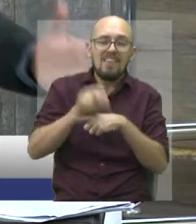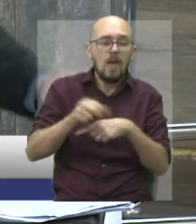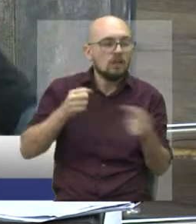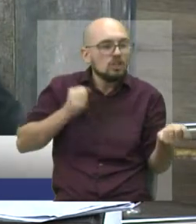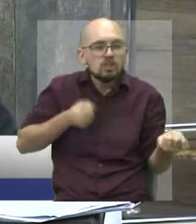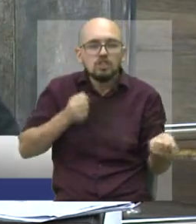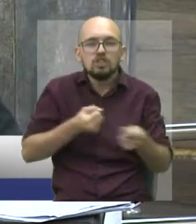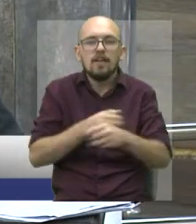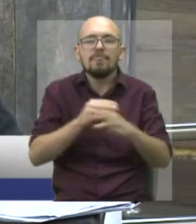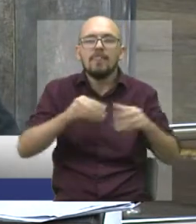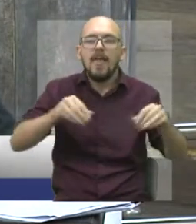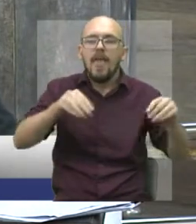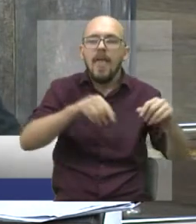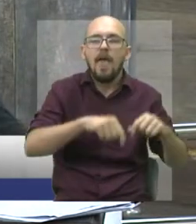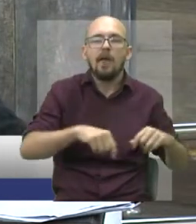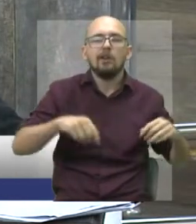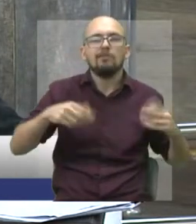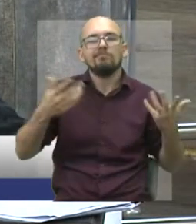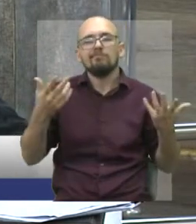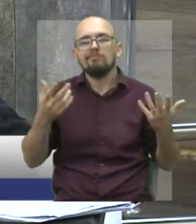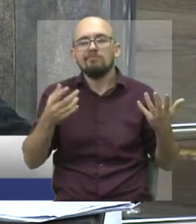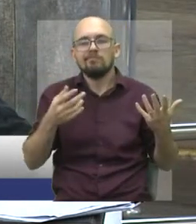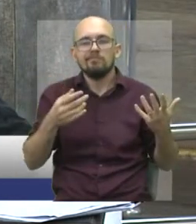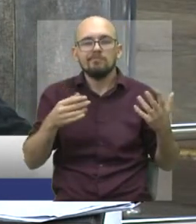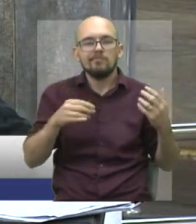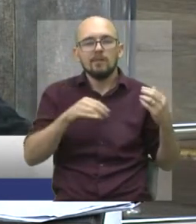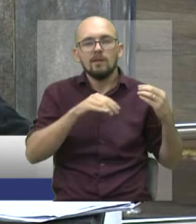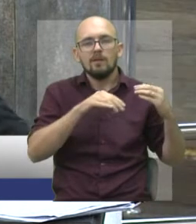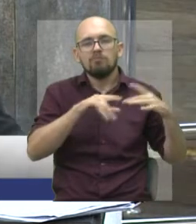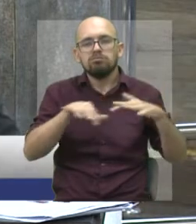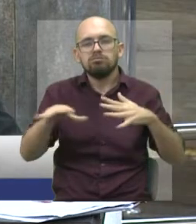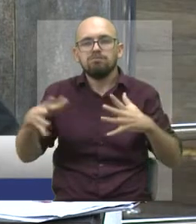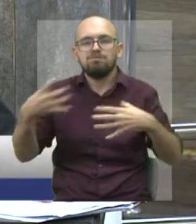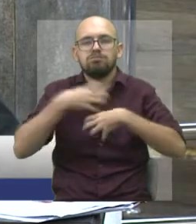terrenos, que vai dar problema à